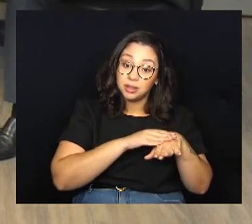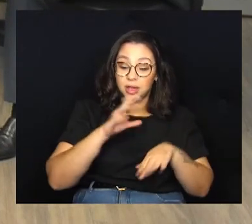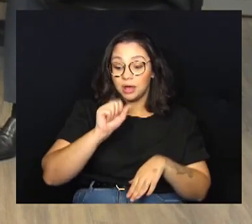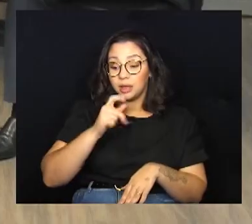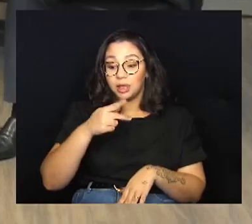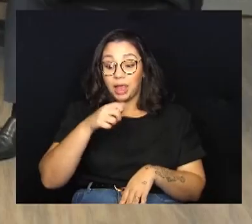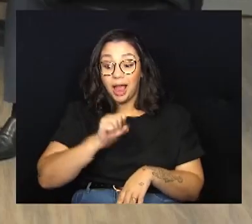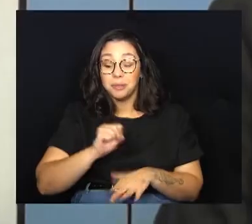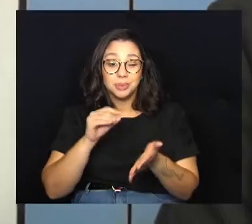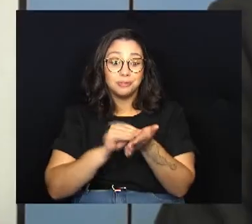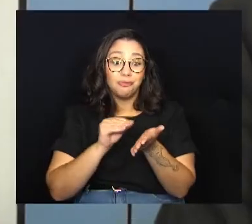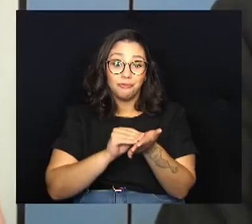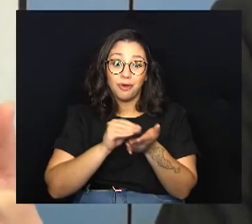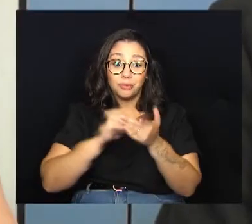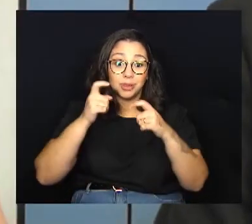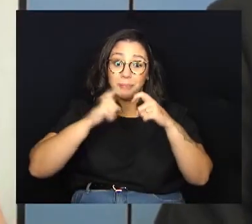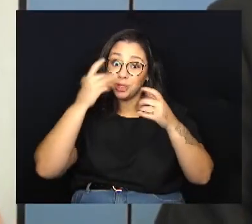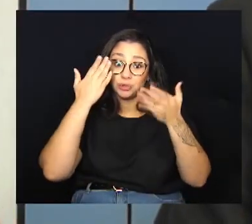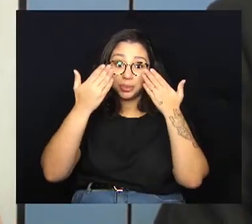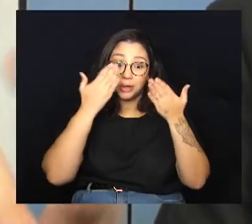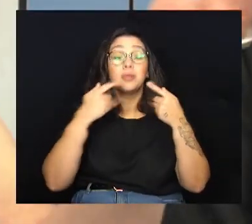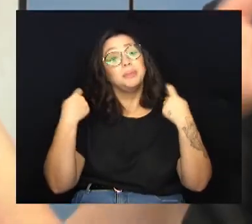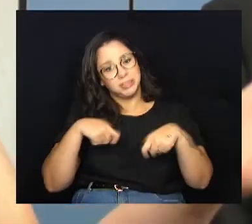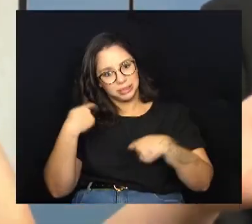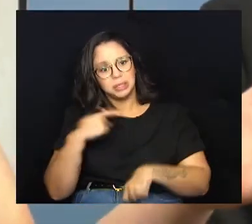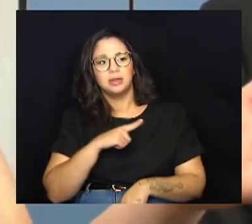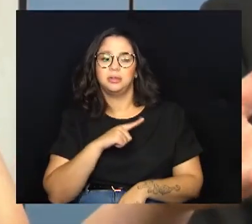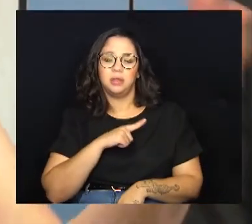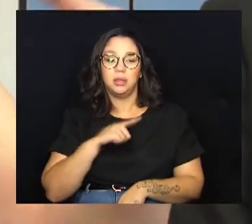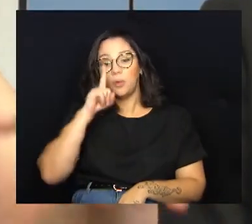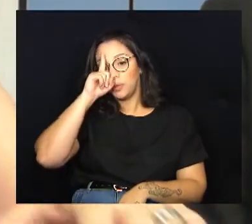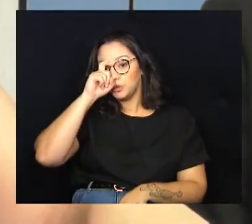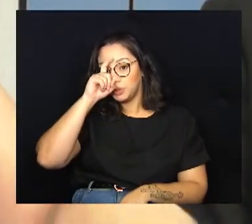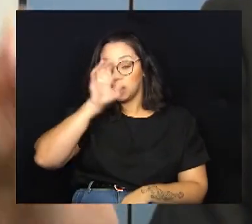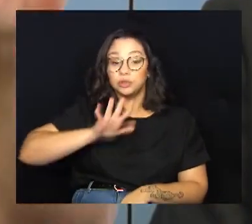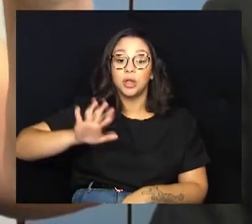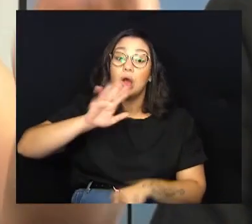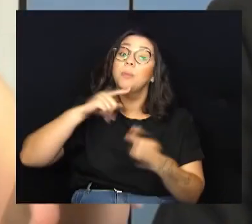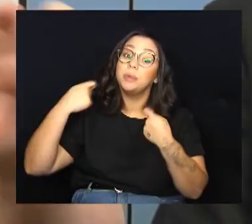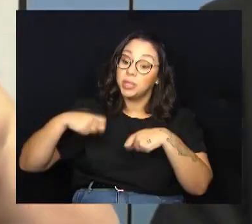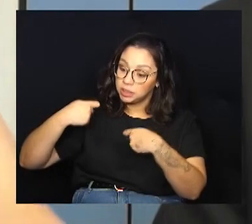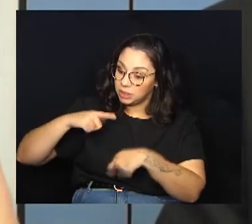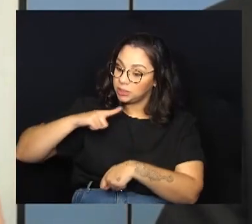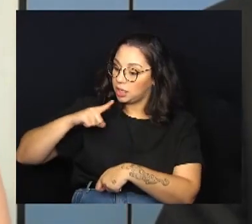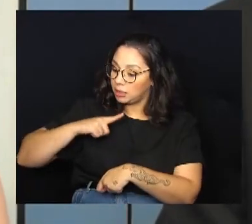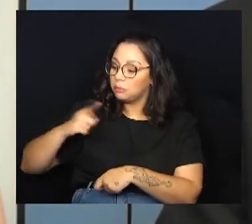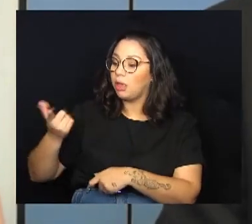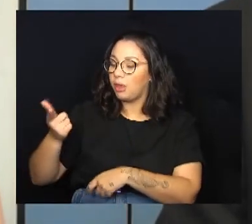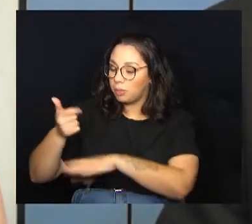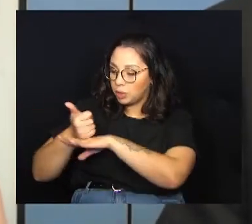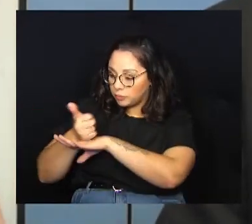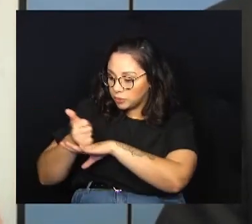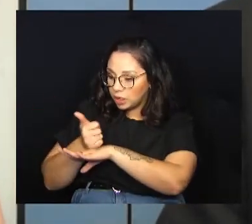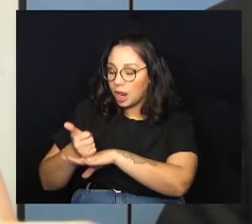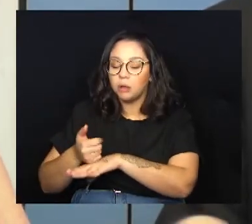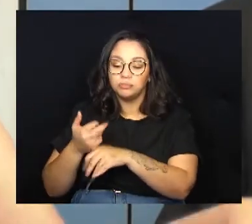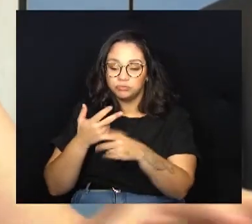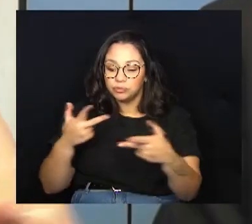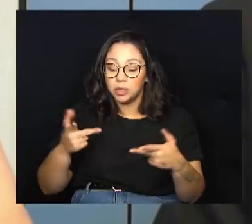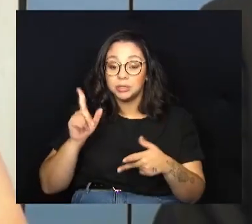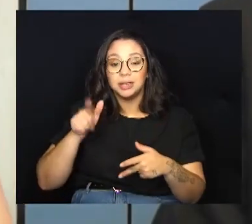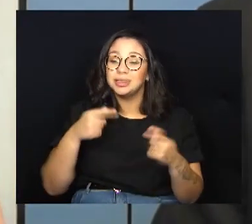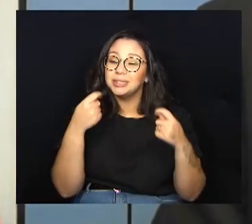pessoas. Como que o senhor analisa essa política? Não, sem sombra de dúvida, Campinas está muito atrasado nesse quesito, na